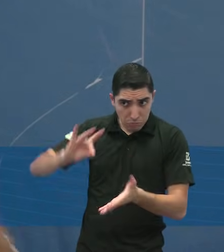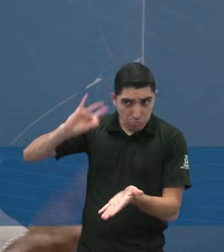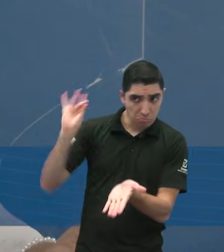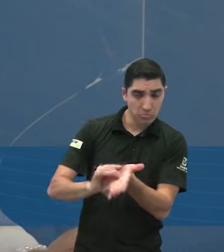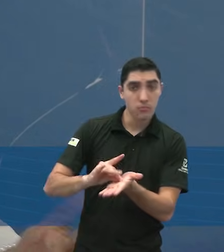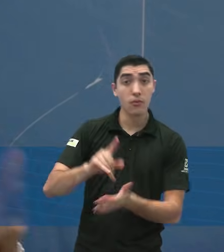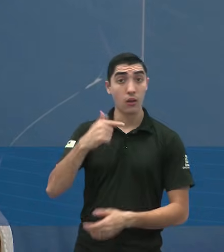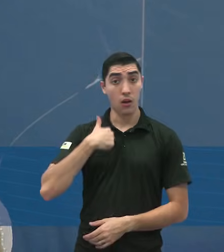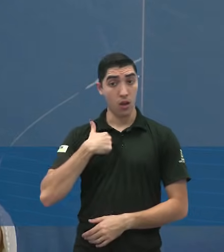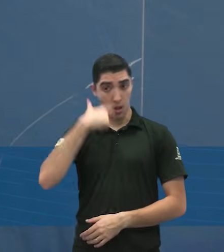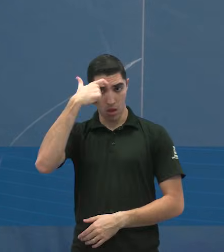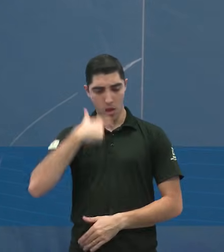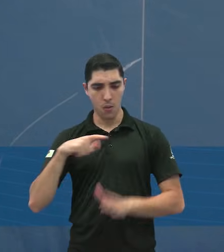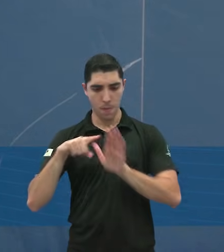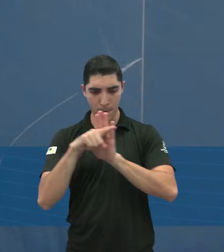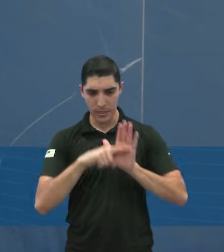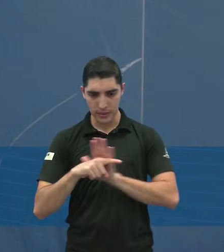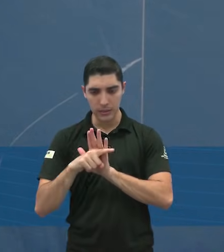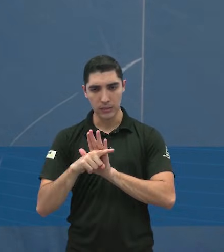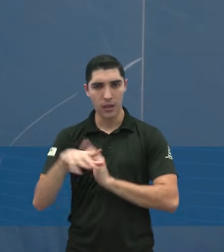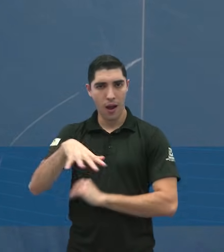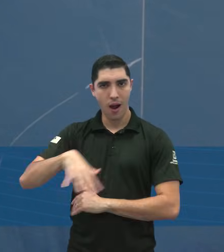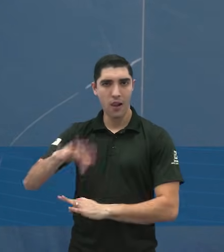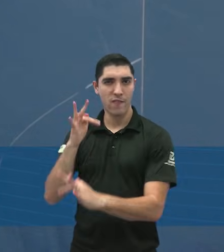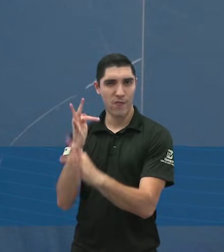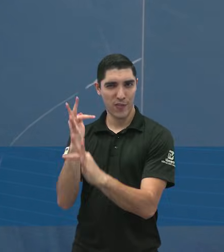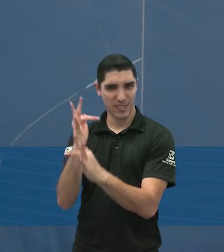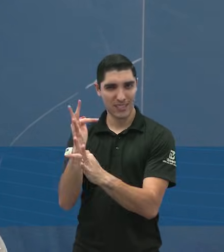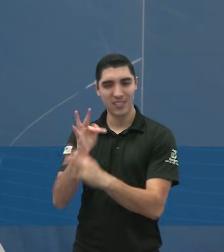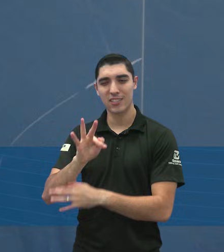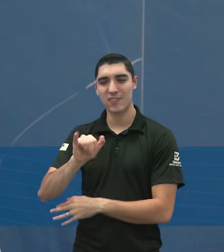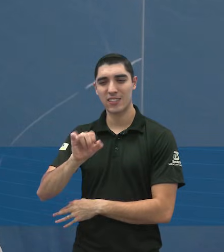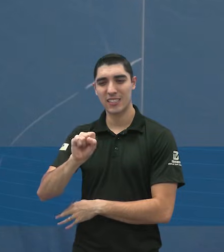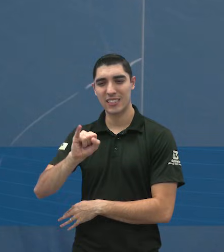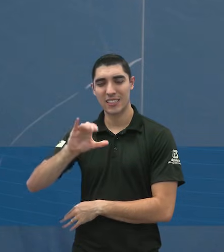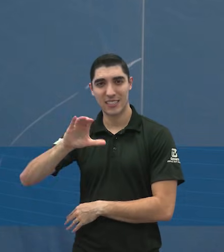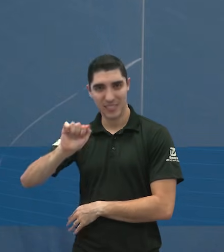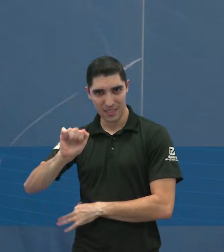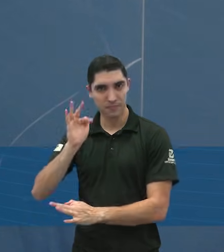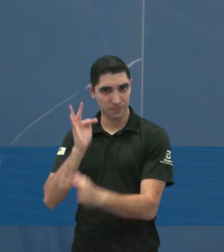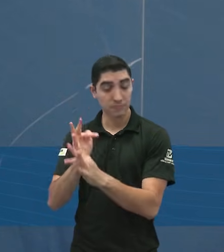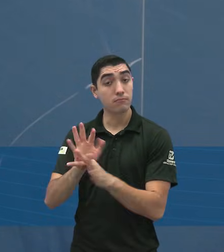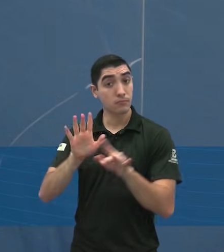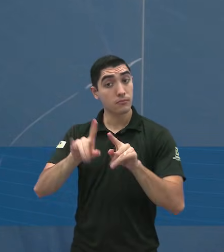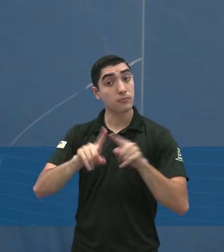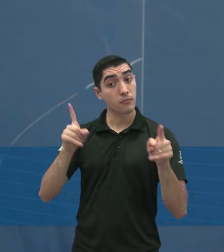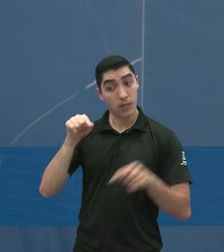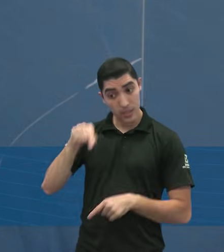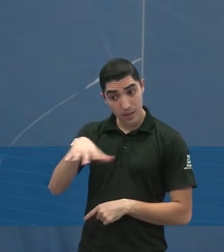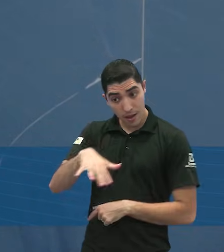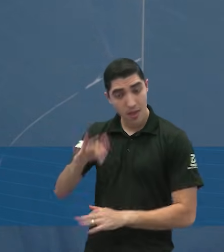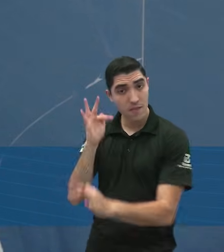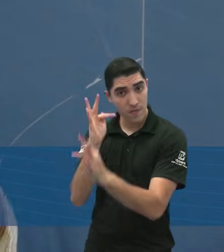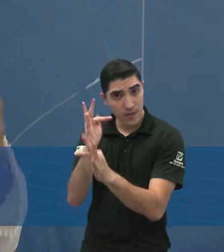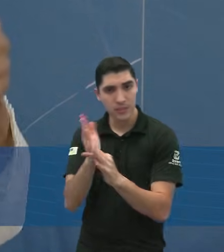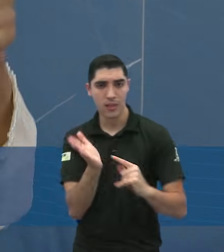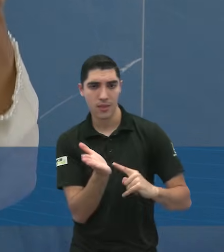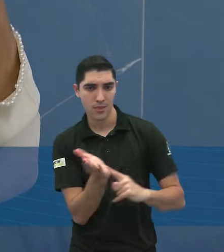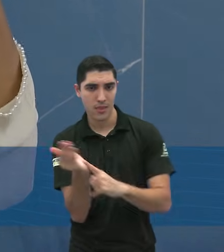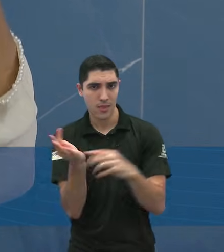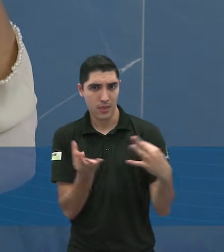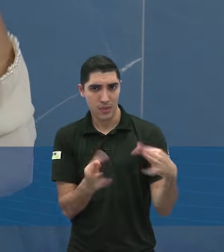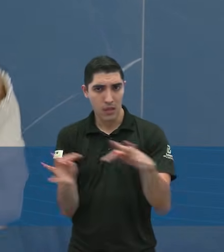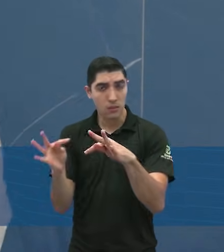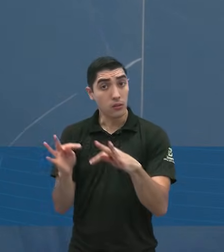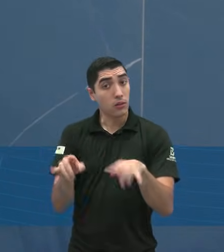eu trabalho na pesquisa científica na área de física, né? E mesmo na área de física, em tecnologia, também tem de